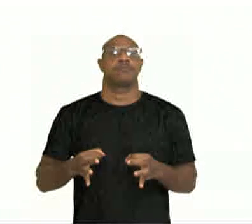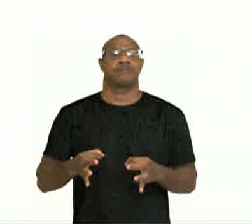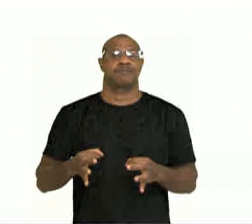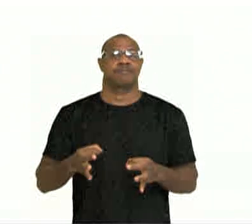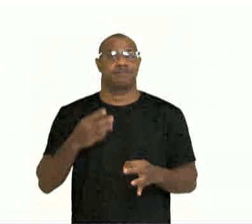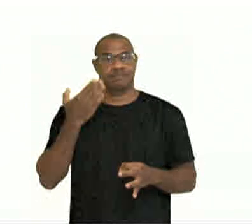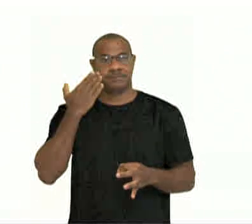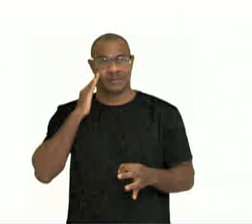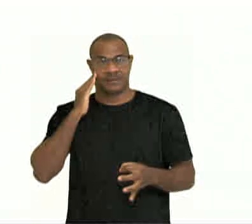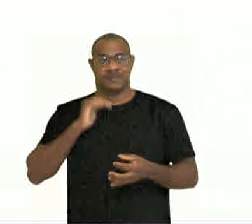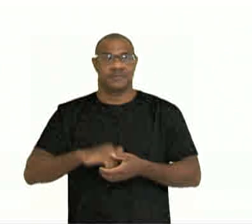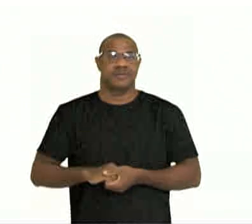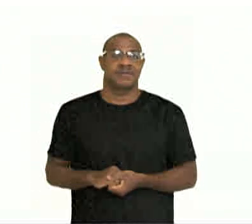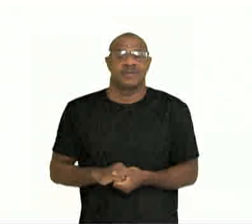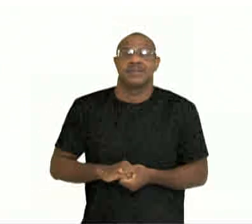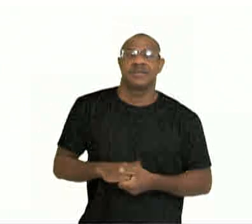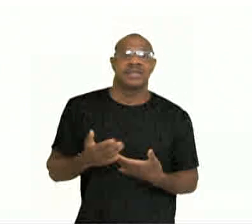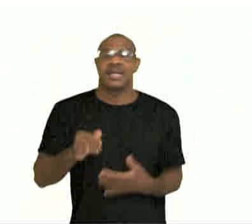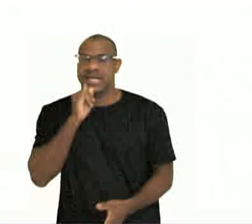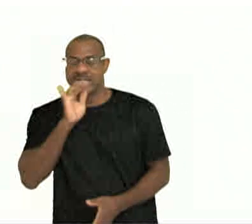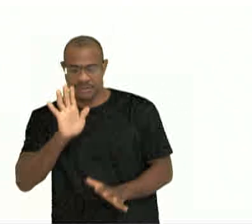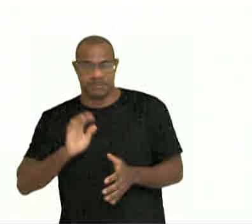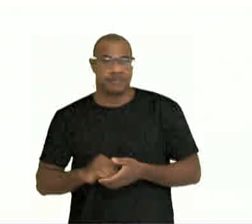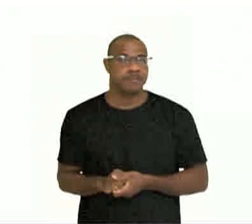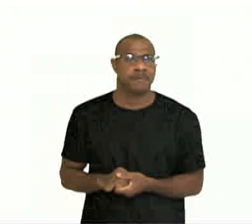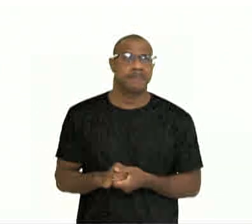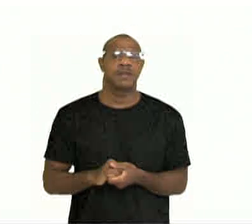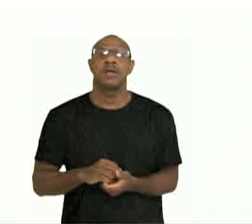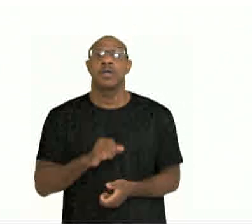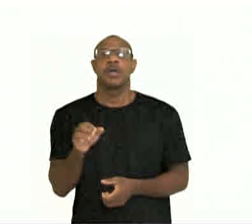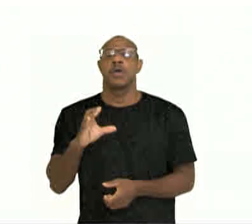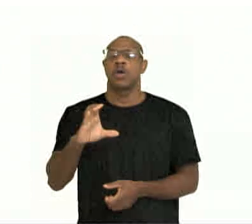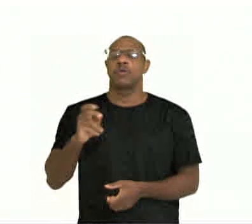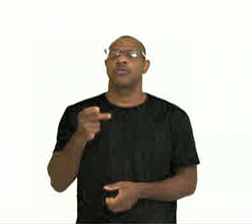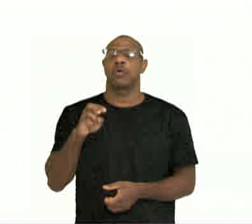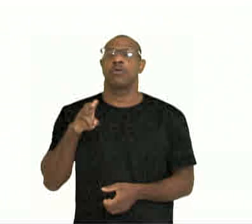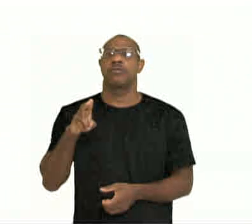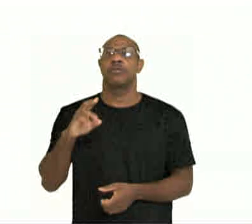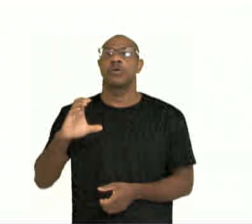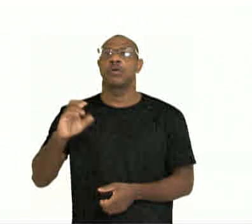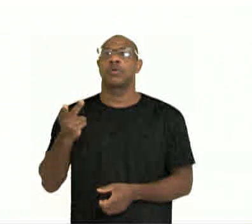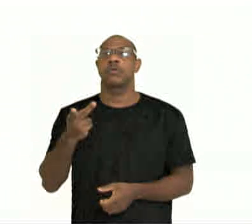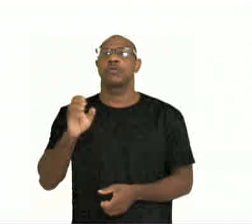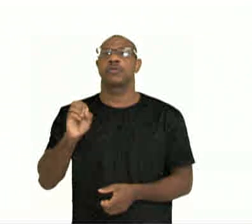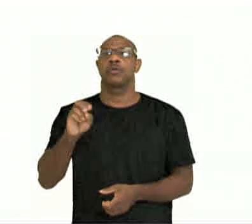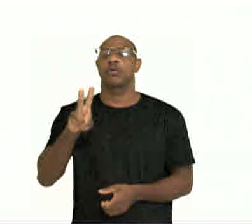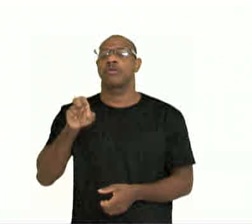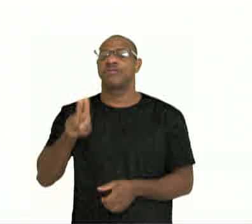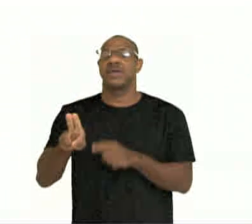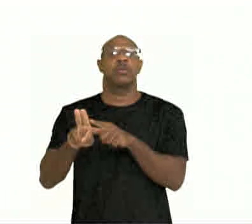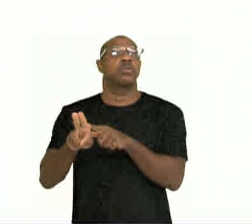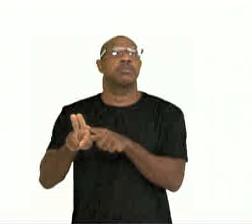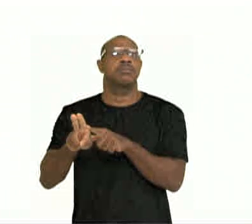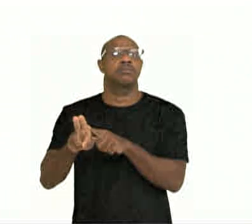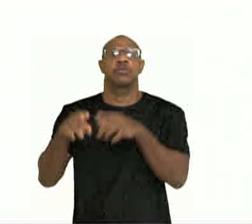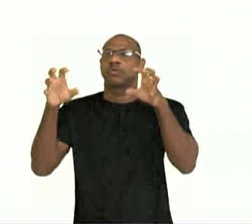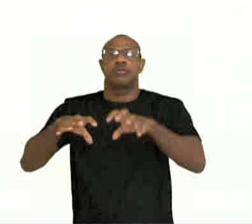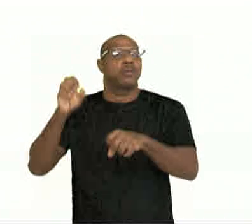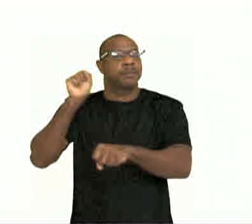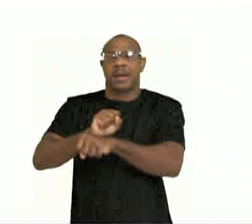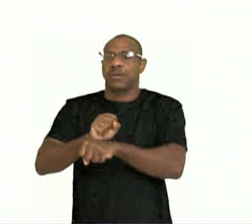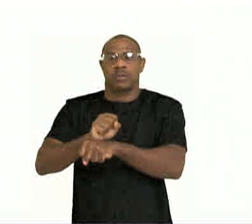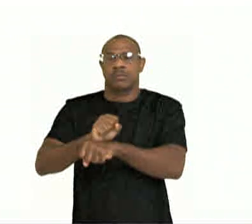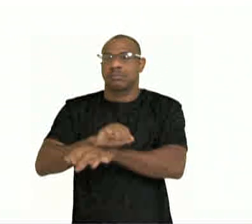fosse o pretérito. Por exemplo, choveu, choveu e não chove mais. Chovia,